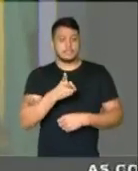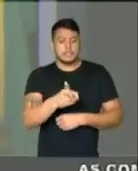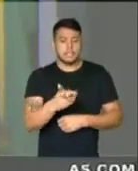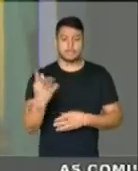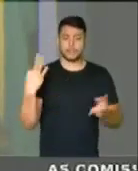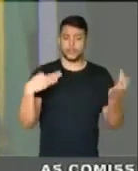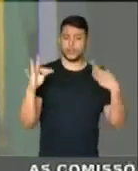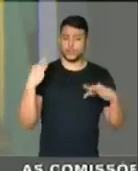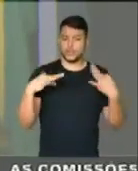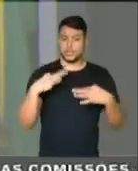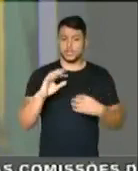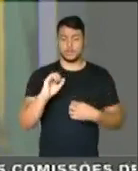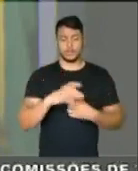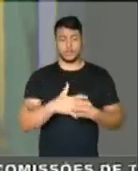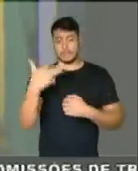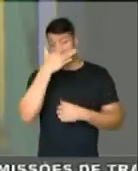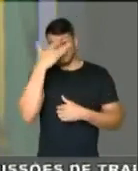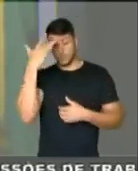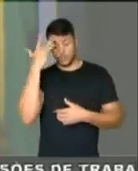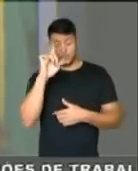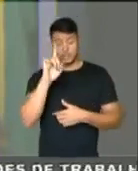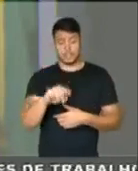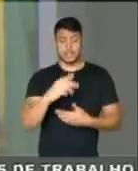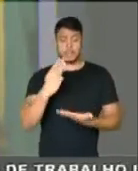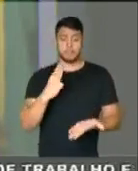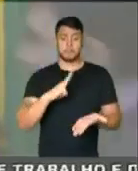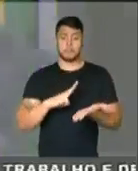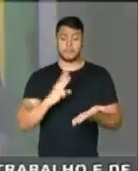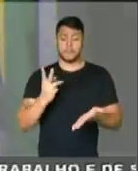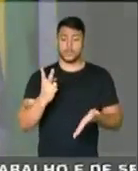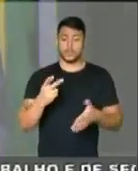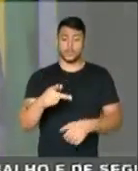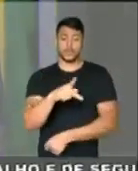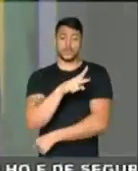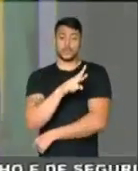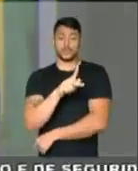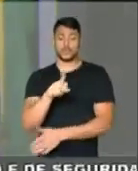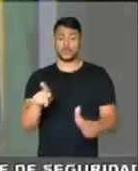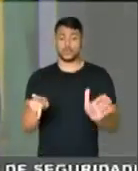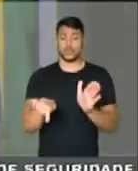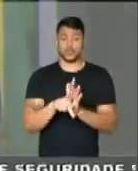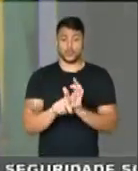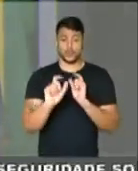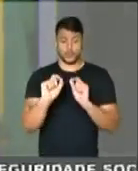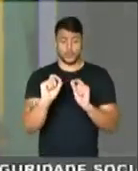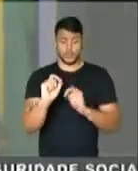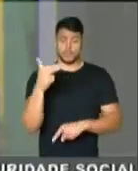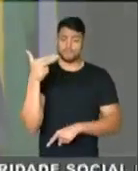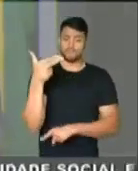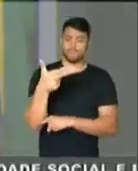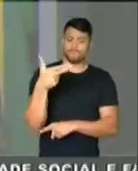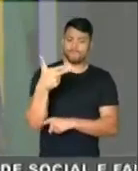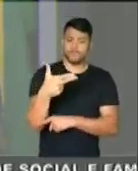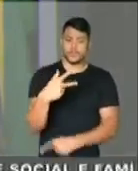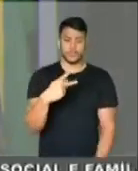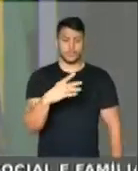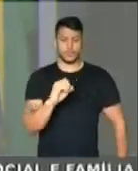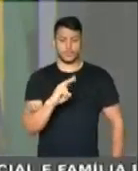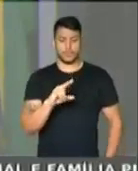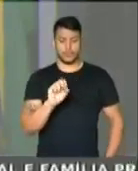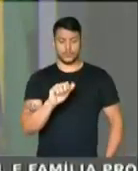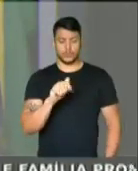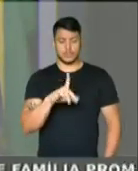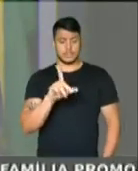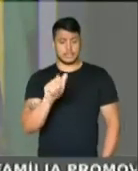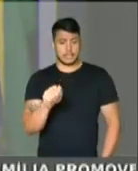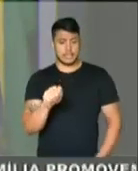de pousadas, de hotéis, de restaurantes, fazendo um esforço imenso para diminuir